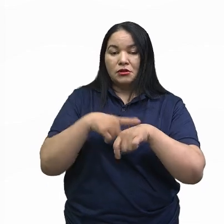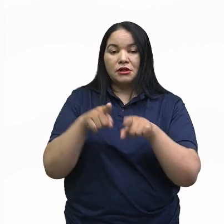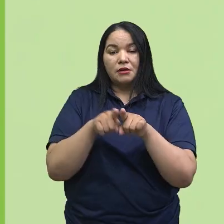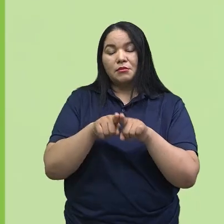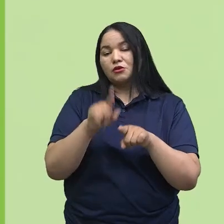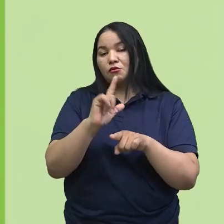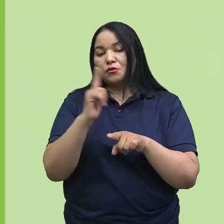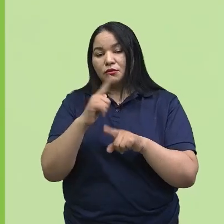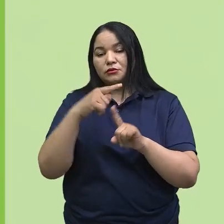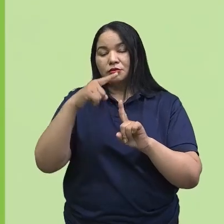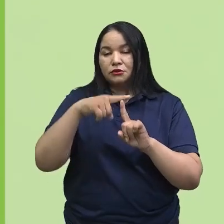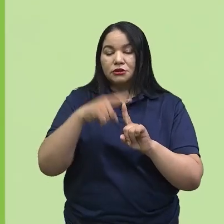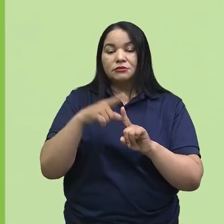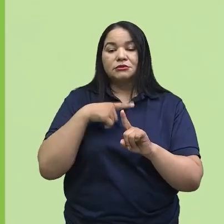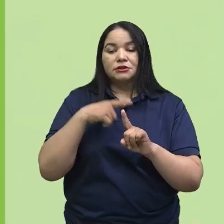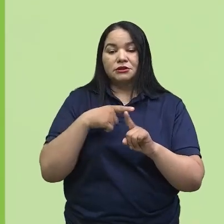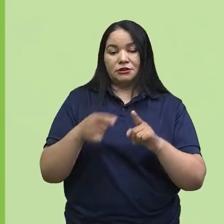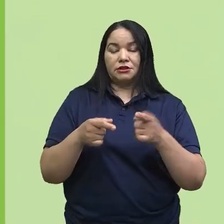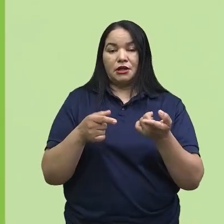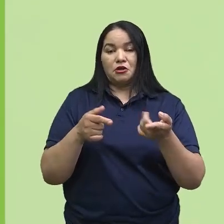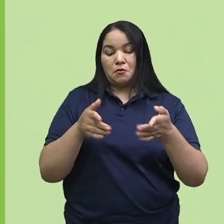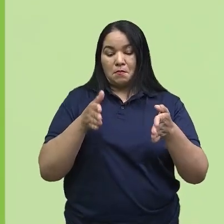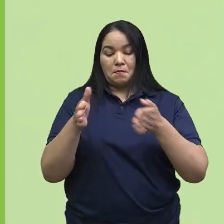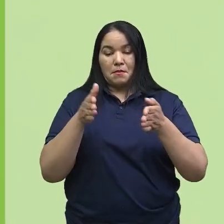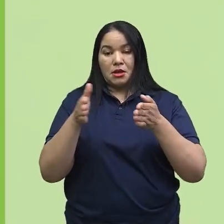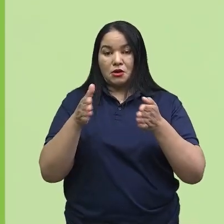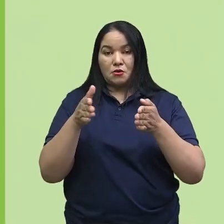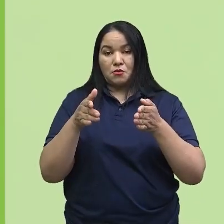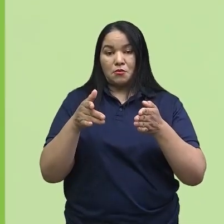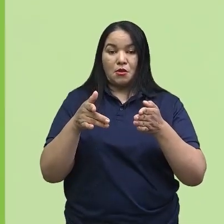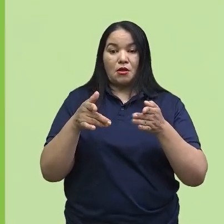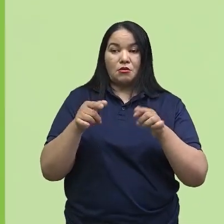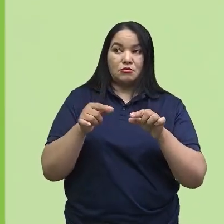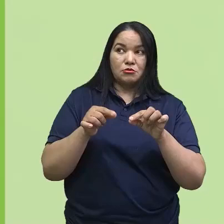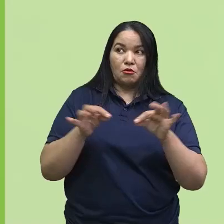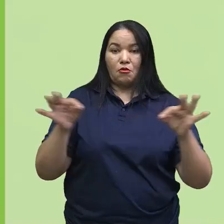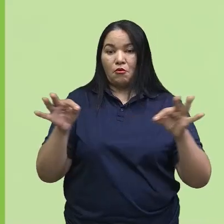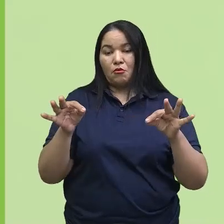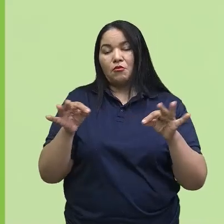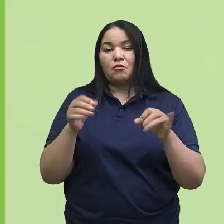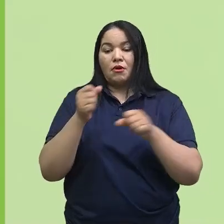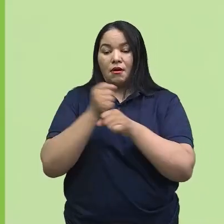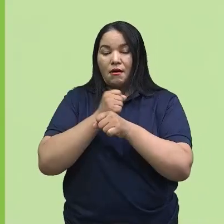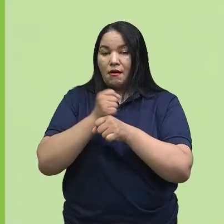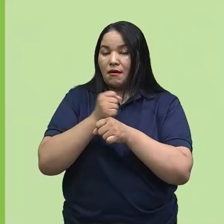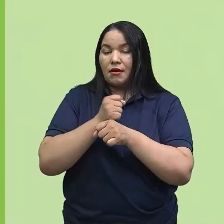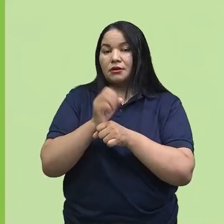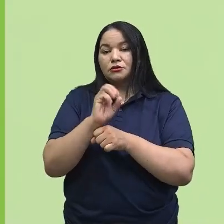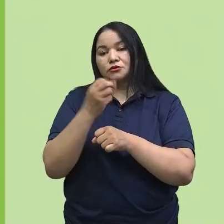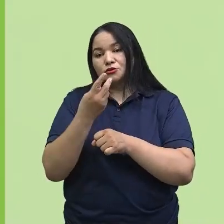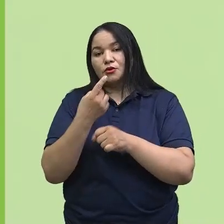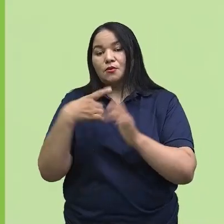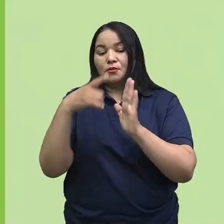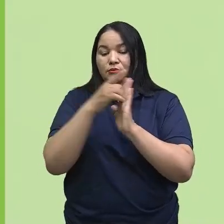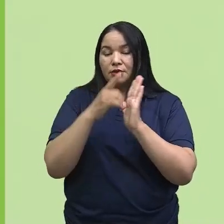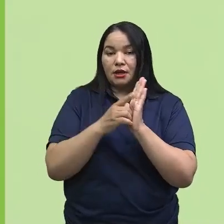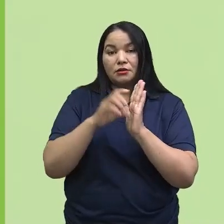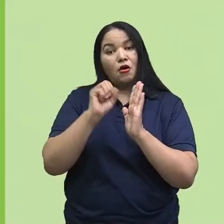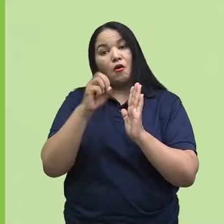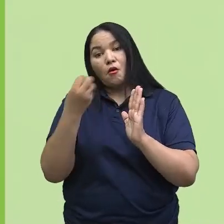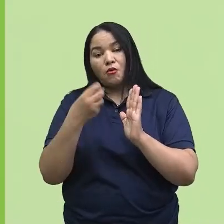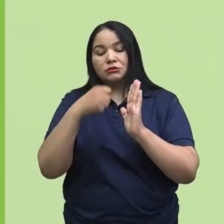radioisótopos que, né, tem períodos de meia-vida mais longos, de anos, décadas, até séculos e milênios,